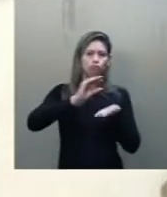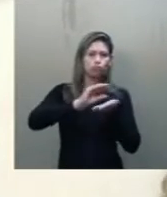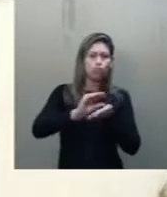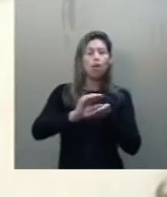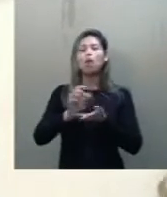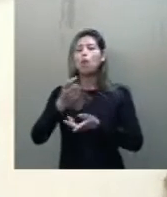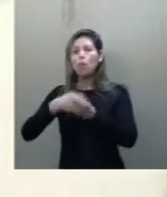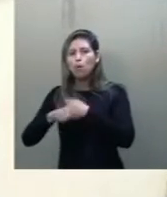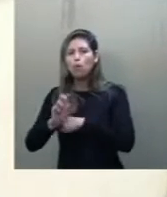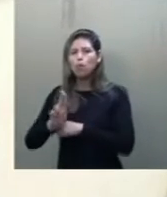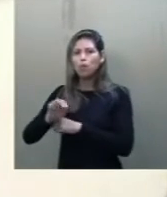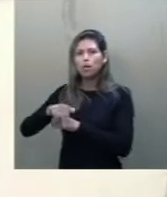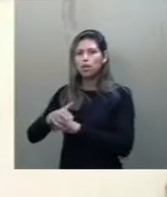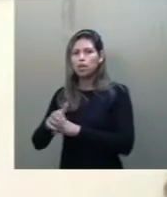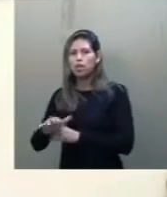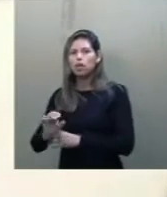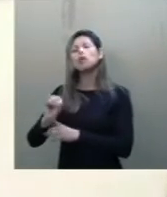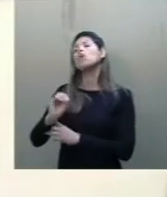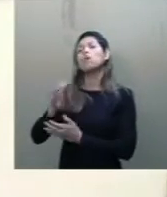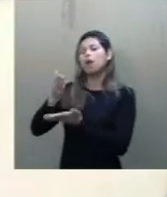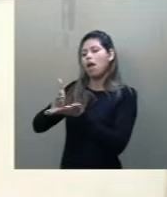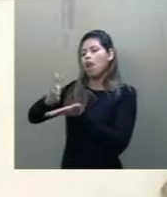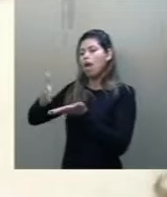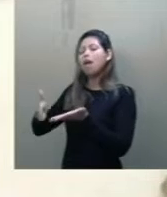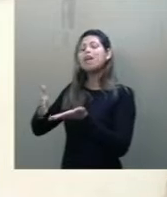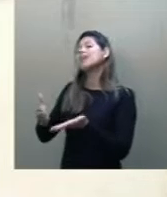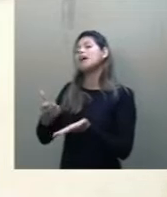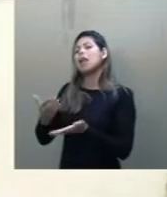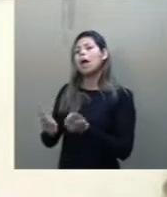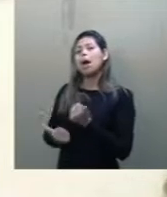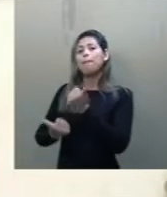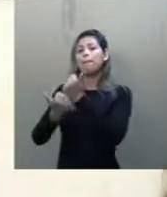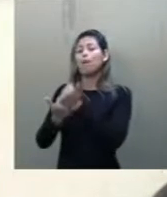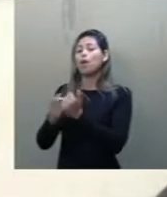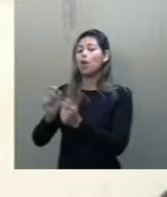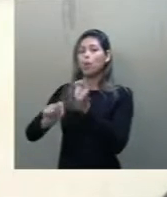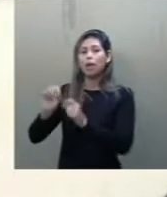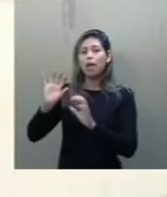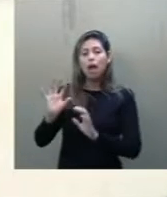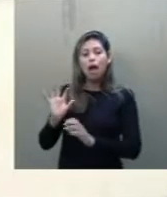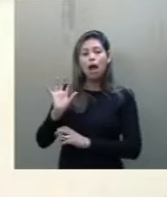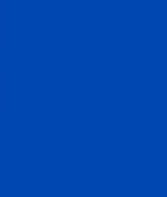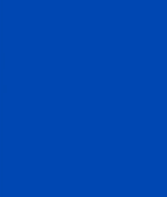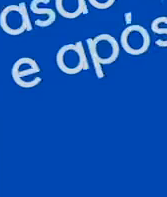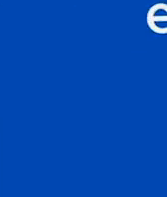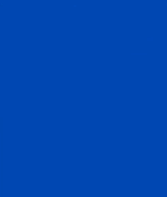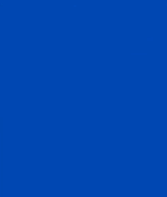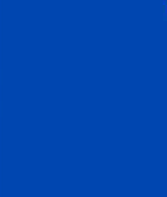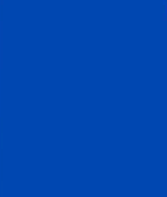orçamento da União sejam reservados para apoiar ações que atendam situações de calamidade pública.